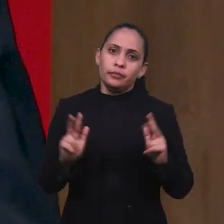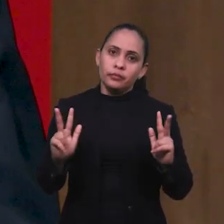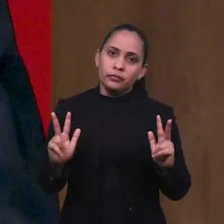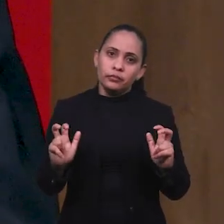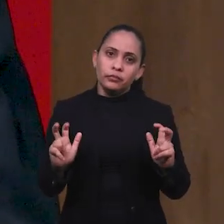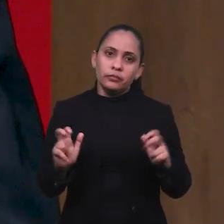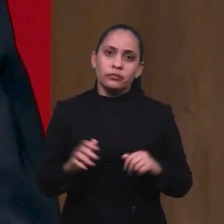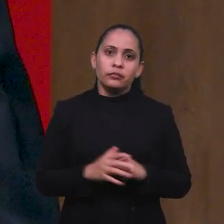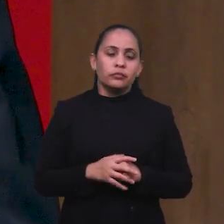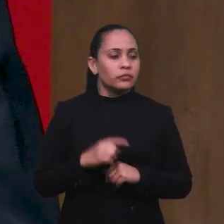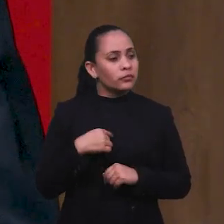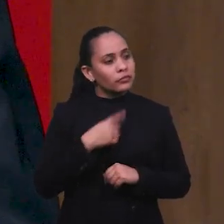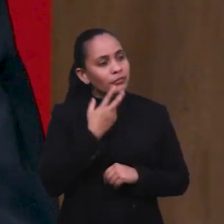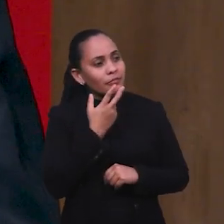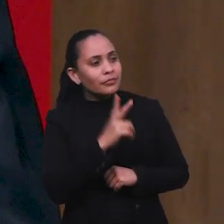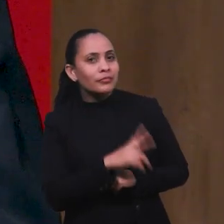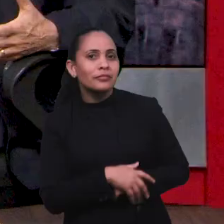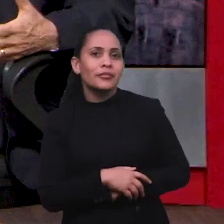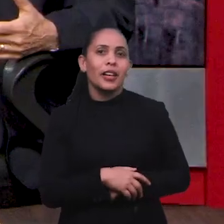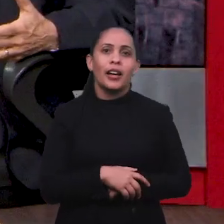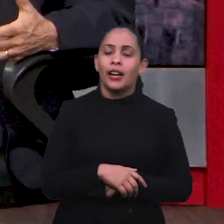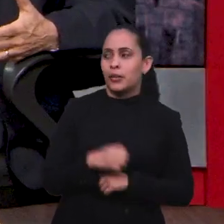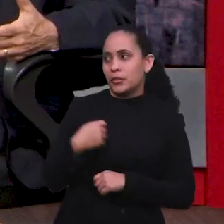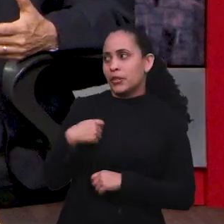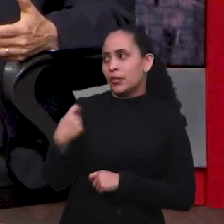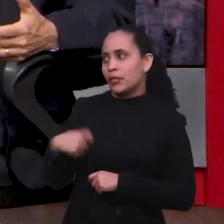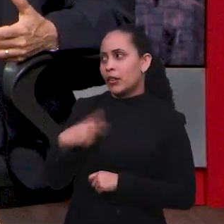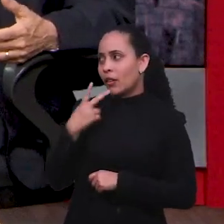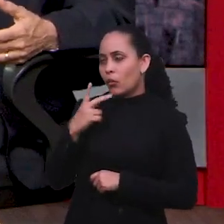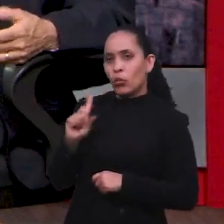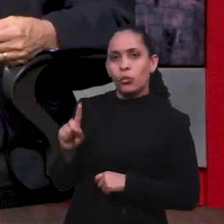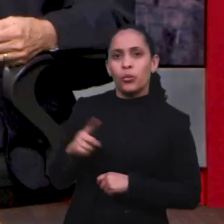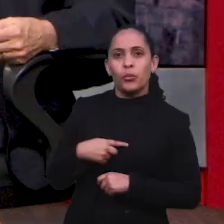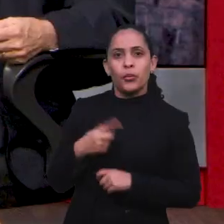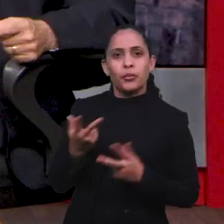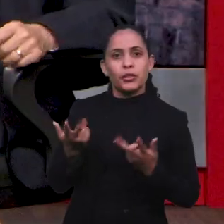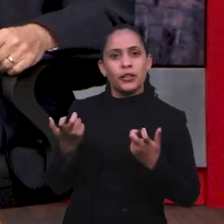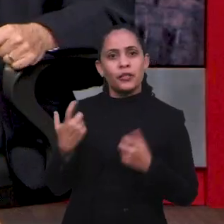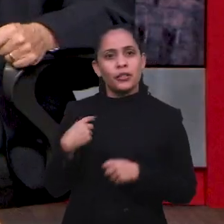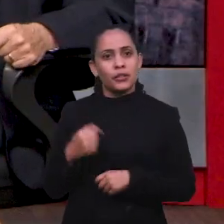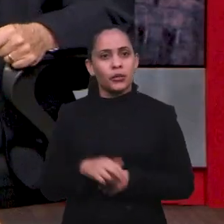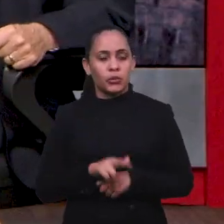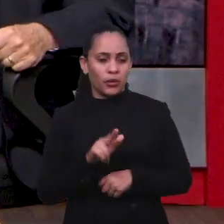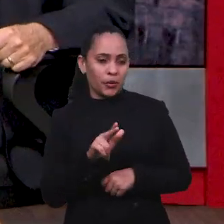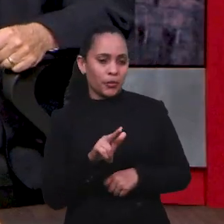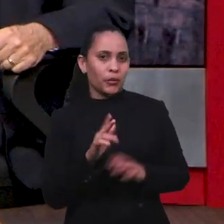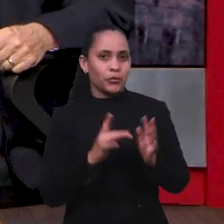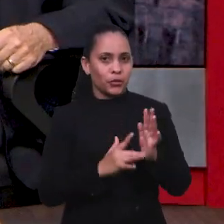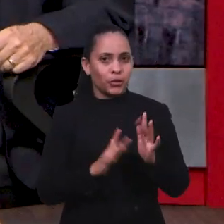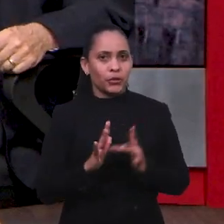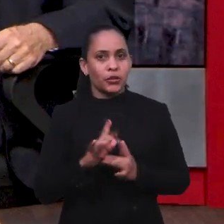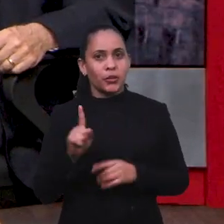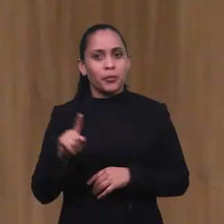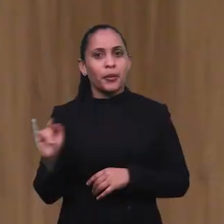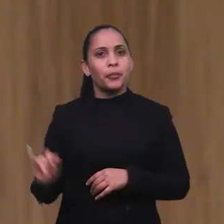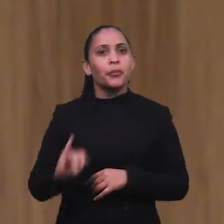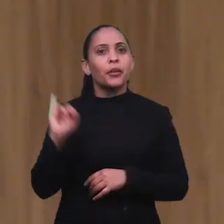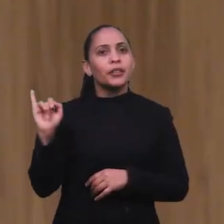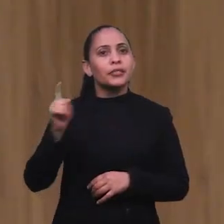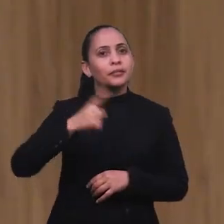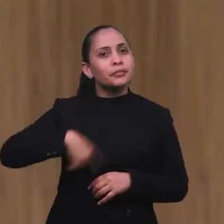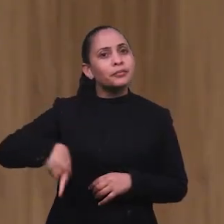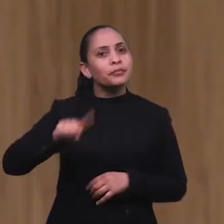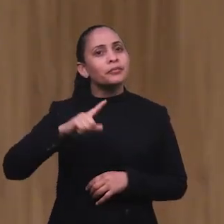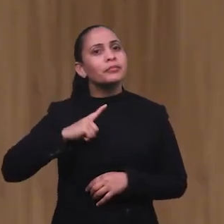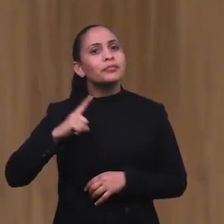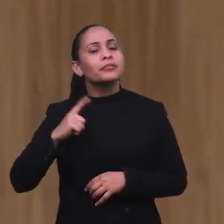tema. Tenho que falar sobre o papado ainda, né? Temos. Mas eu queria falar só uma observação sobre os irmãos de Jesus. Isso aqui é um tema importante, Antônio Carlos. Aqui você